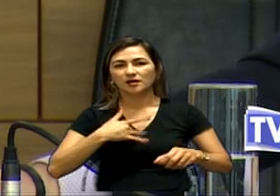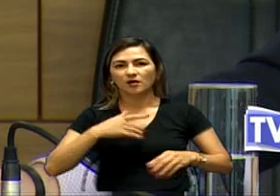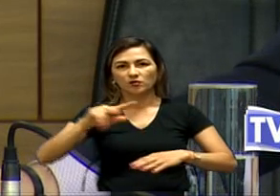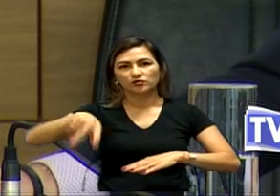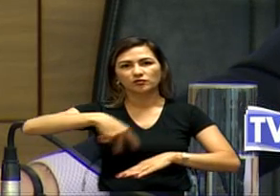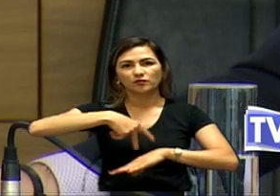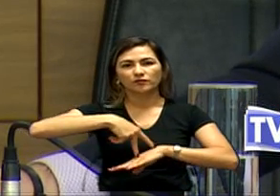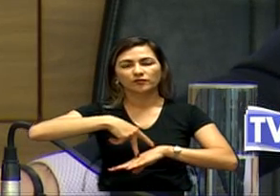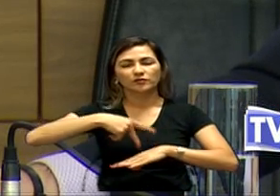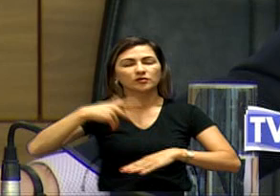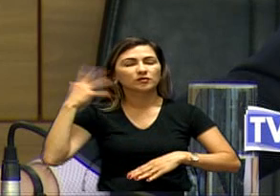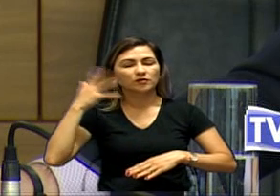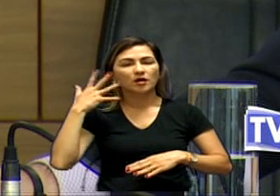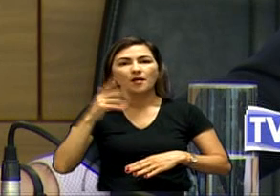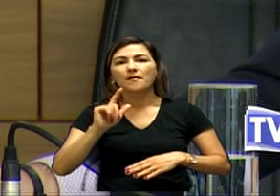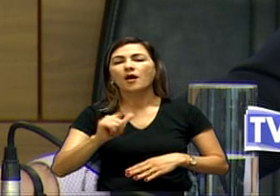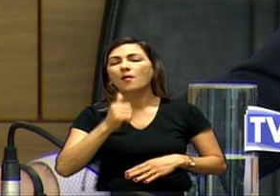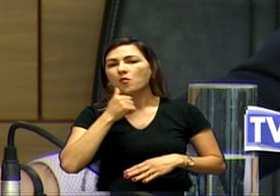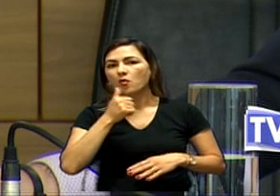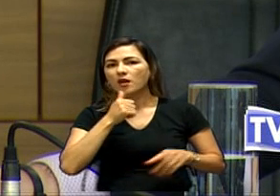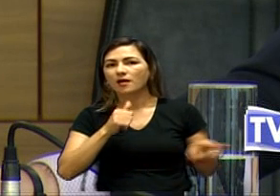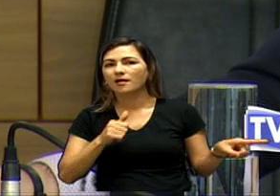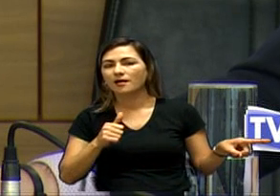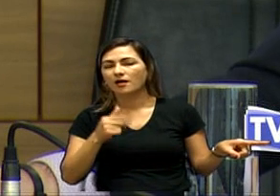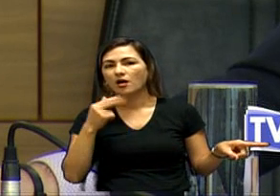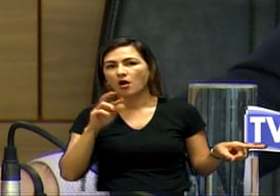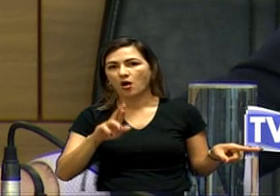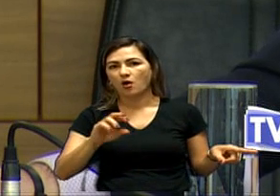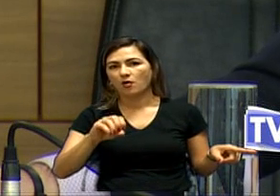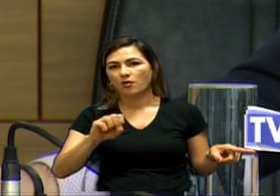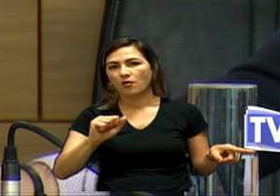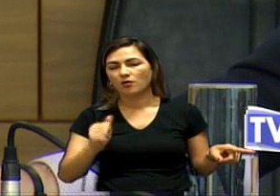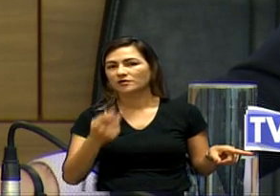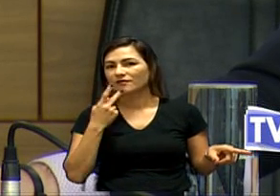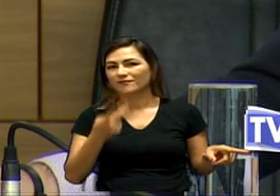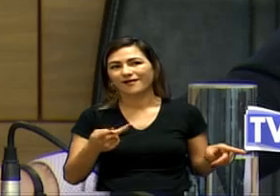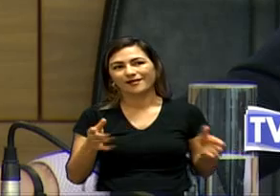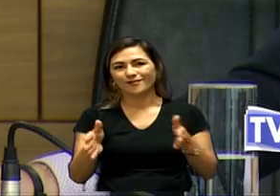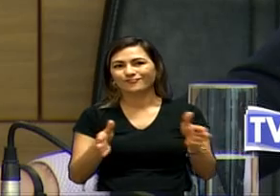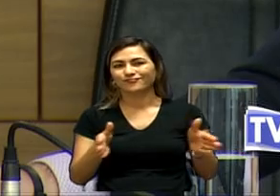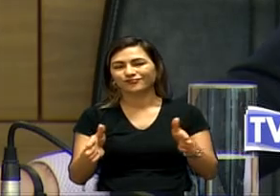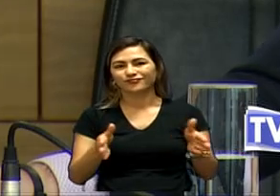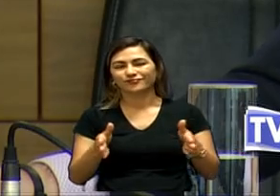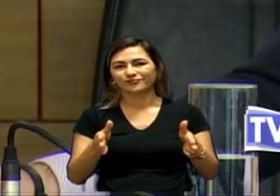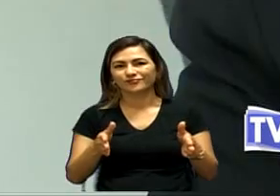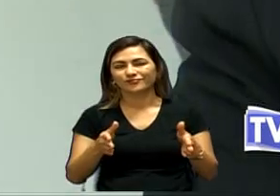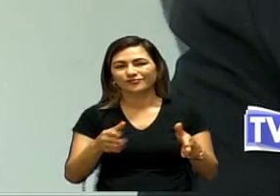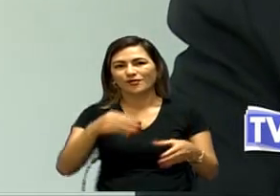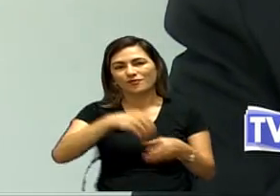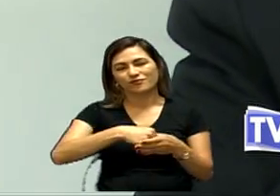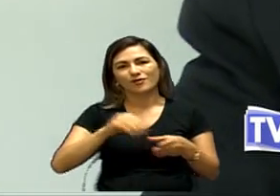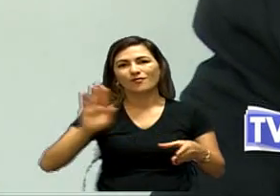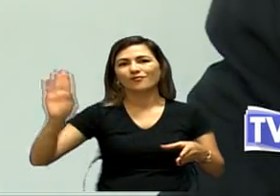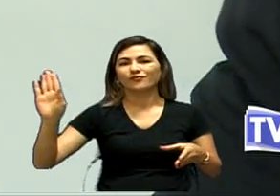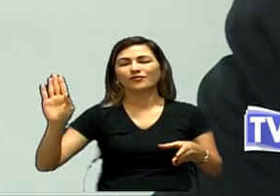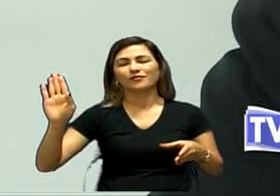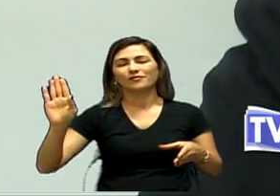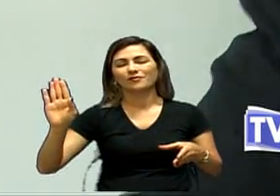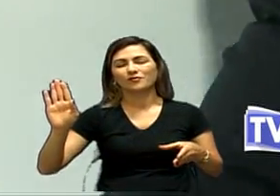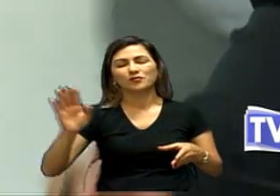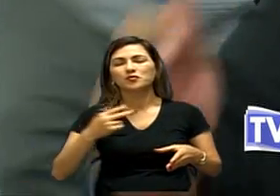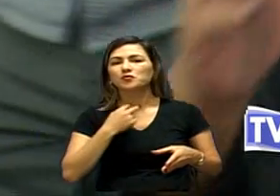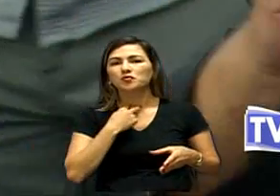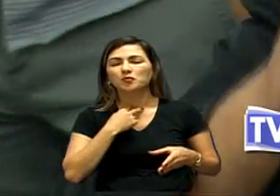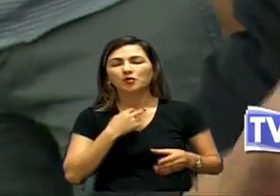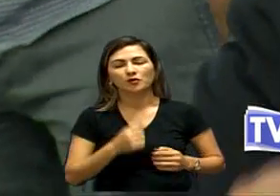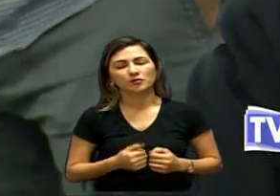Tribuna Popular. Então, eu peço para o Tiago que... Pode falar, né? Eu queria saber por que não pode. Não pode ser agora.